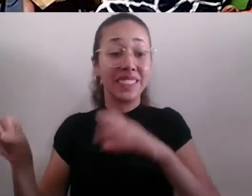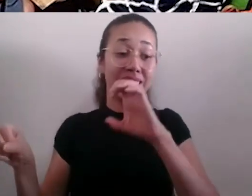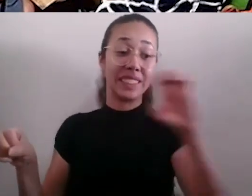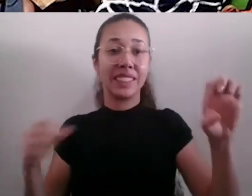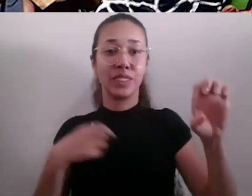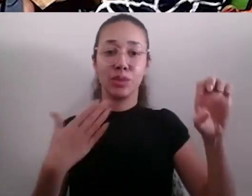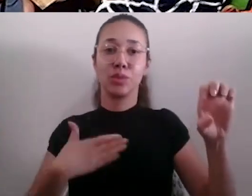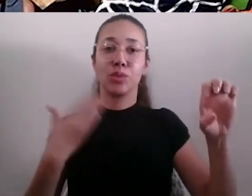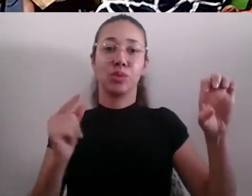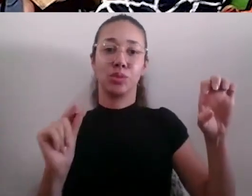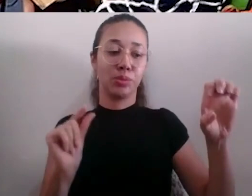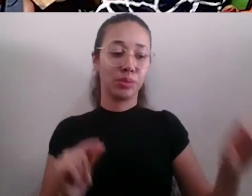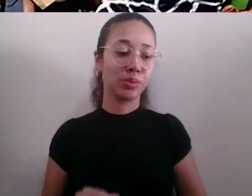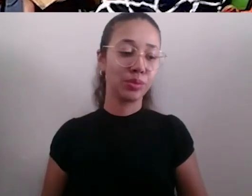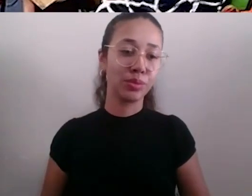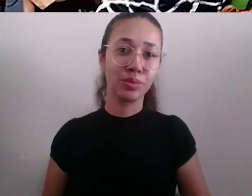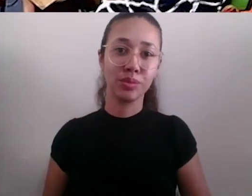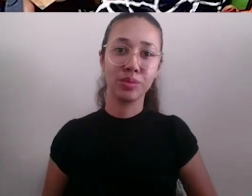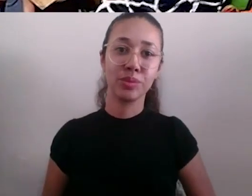assusta.